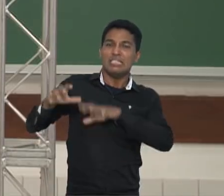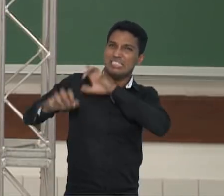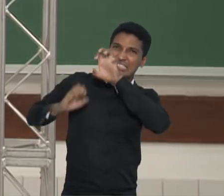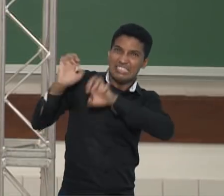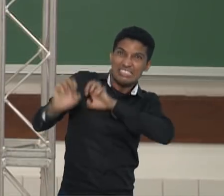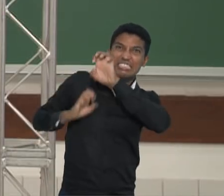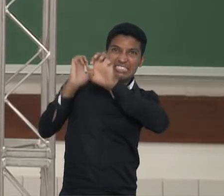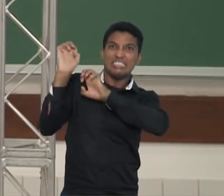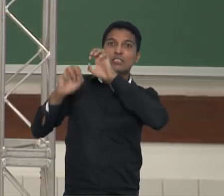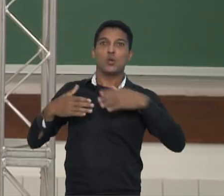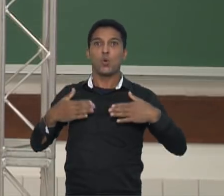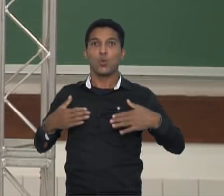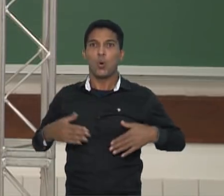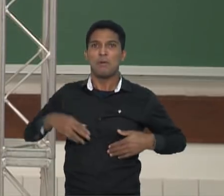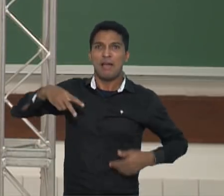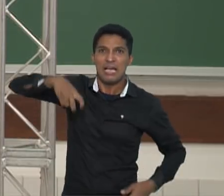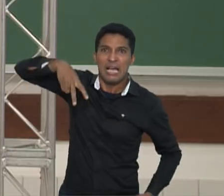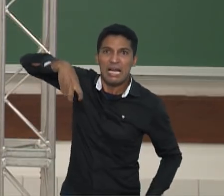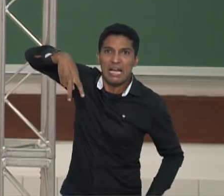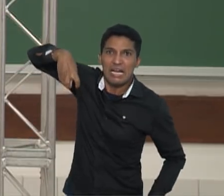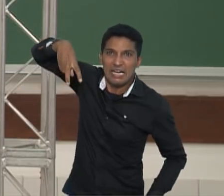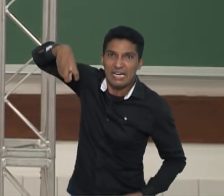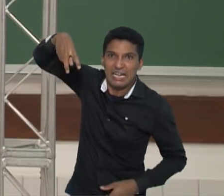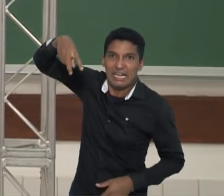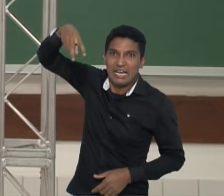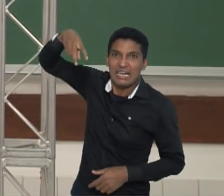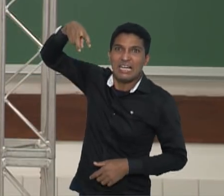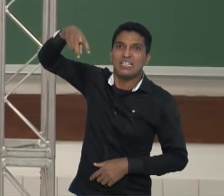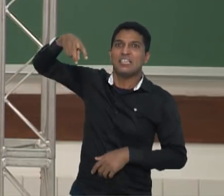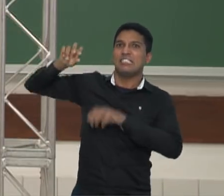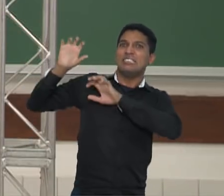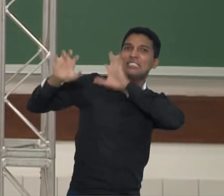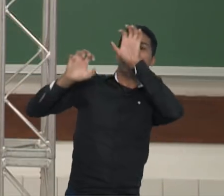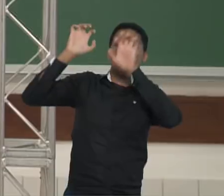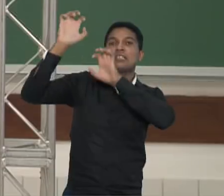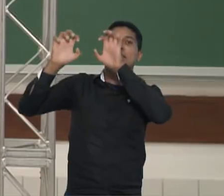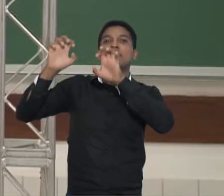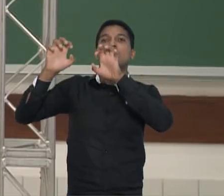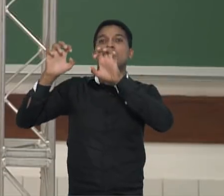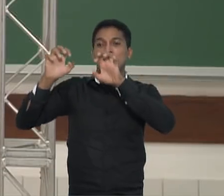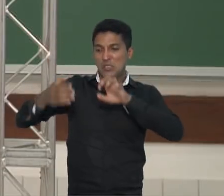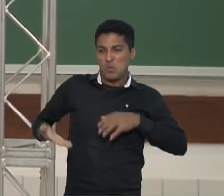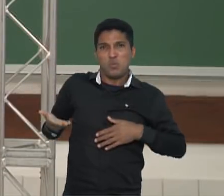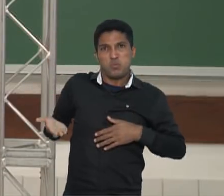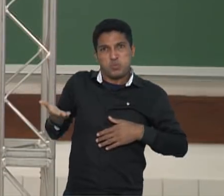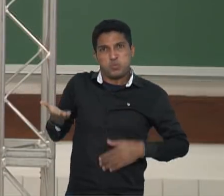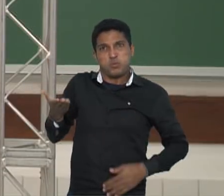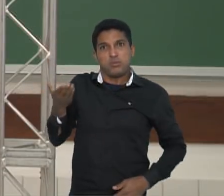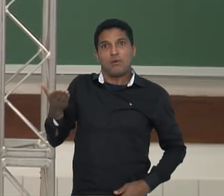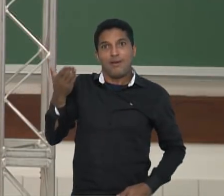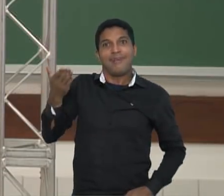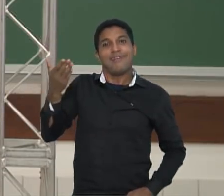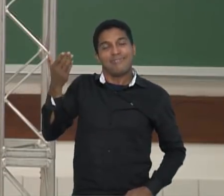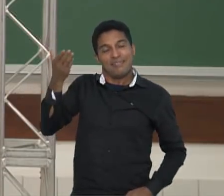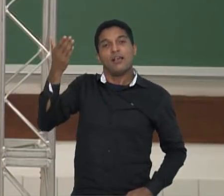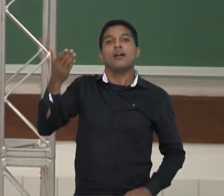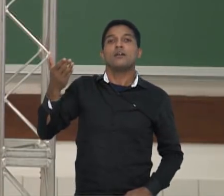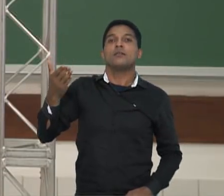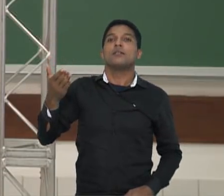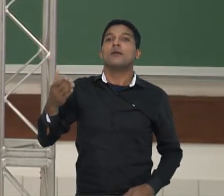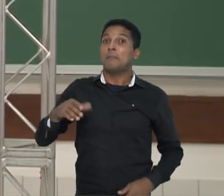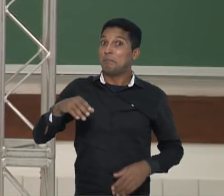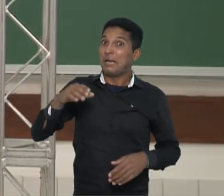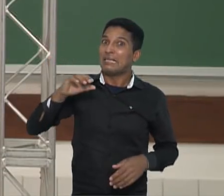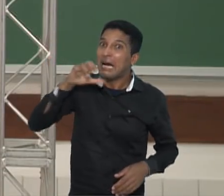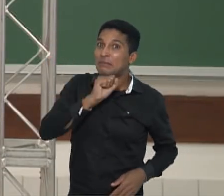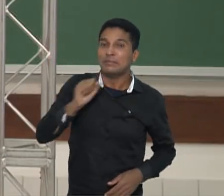fazer com que o corpo dele, vença todo o peso do corpo dele subindo numa parede, tentando ser mais